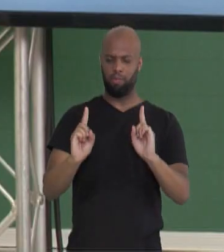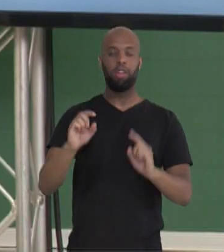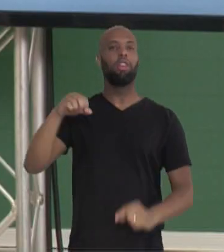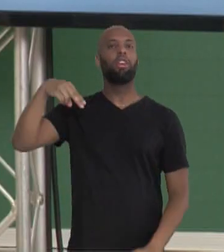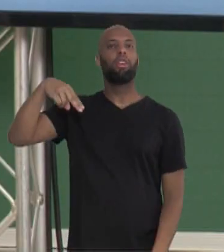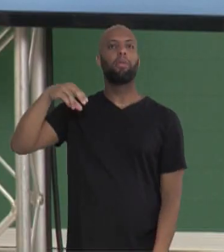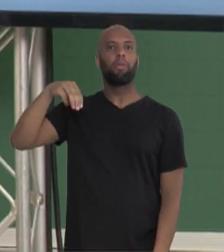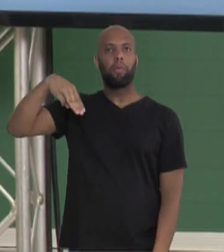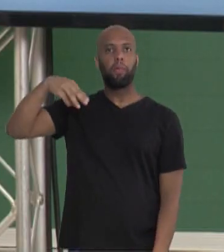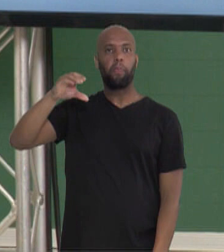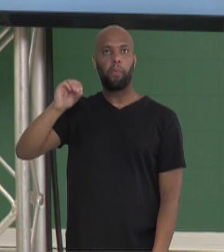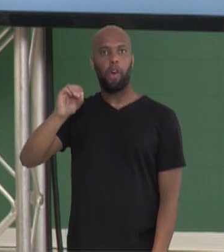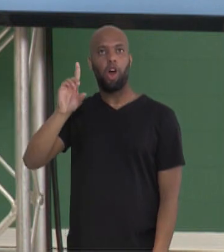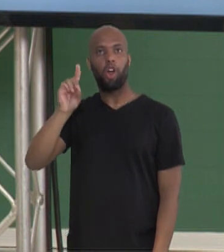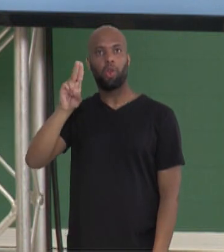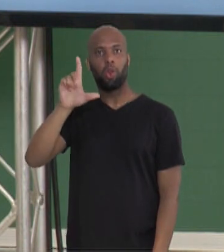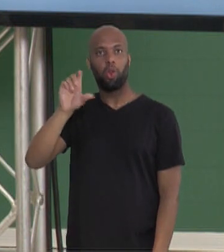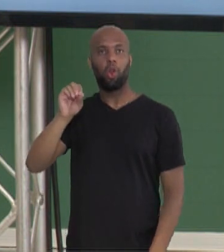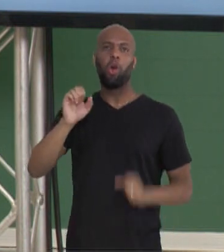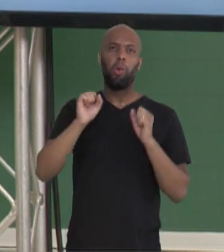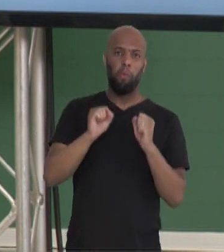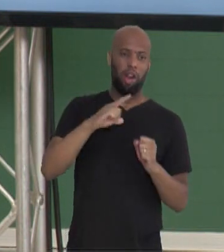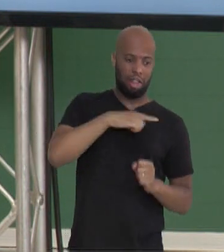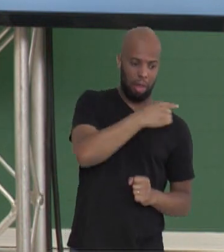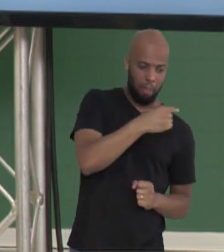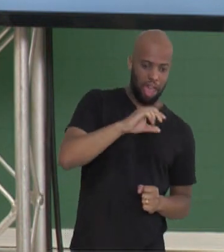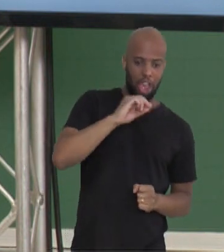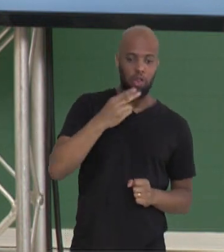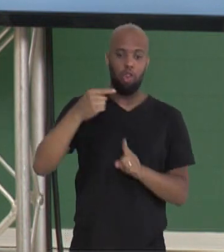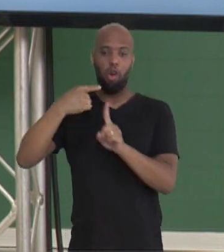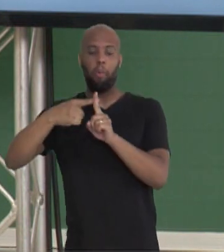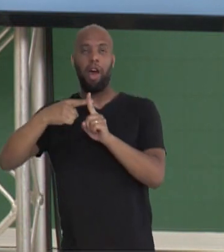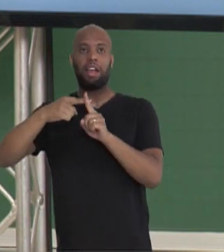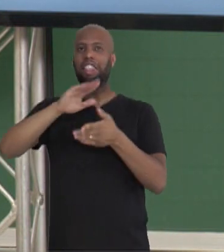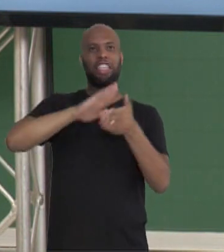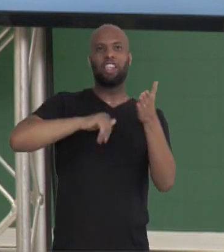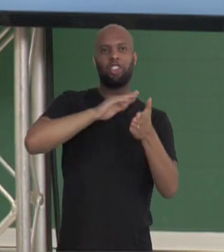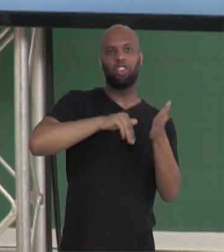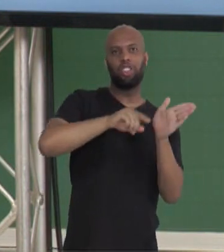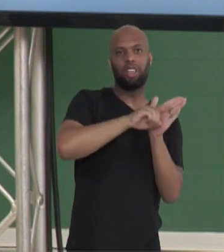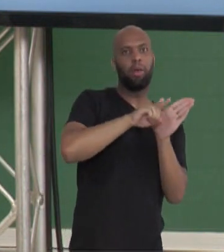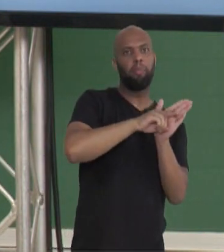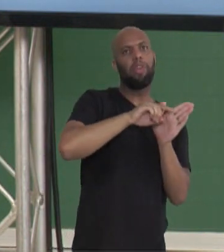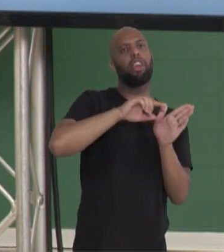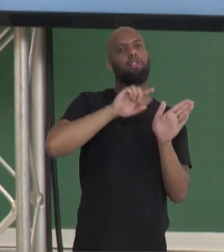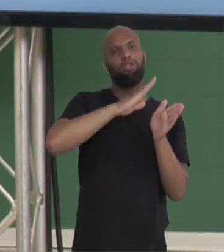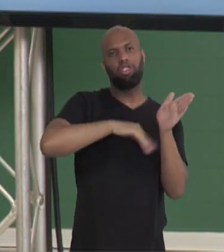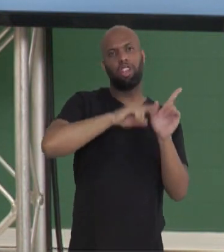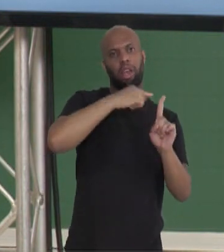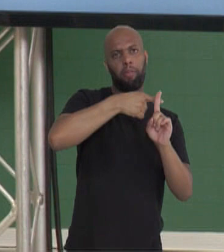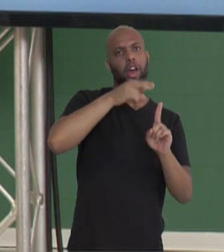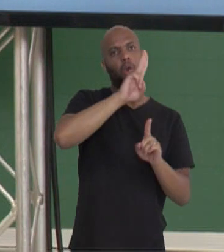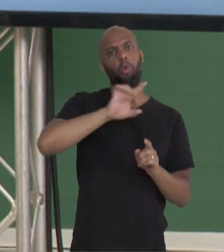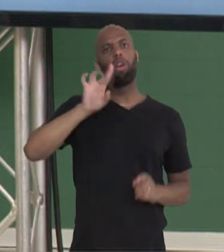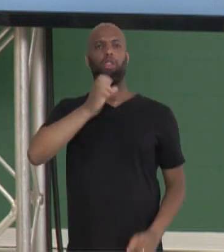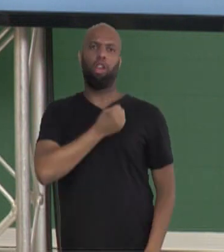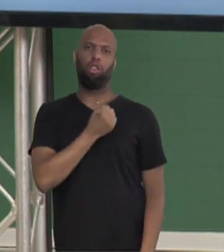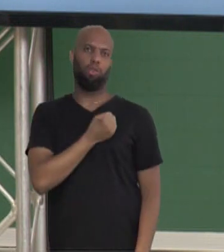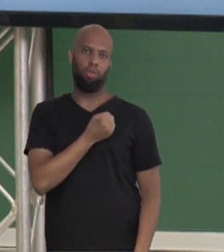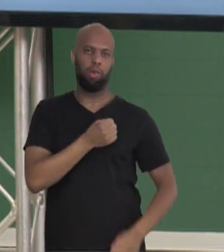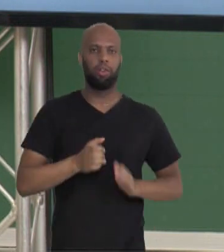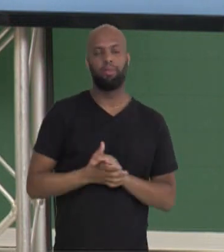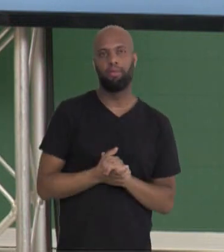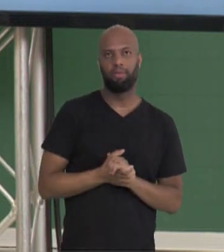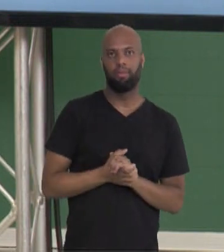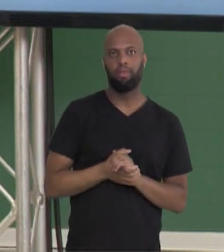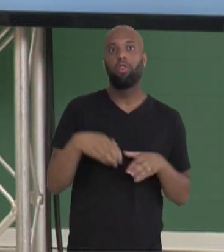do sinal, pode ser sinal negativo, mas a gente vai pegar só o valor numérico, certo? Bom, como que a